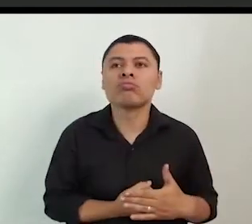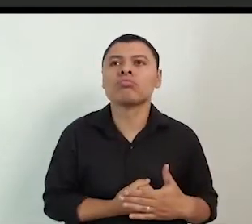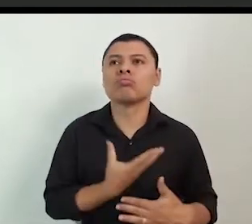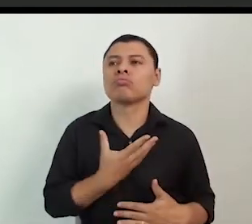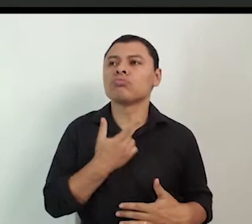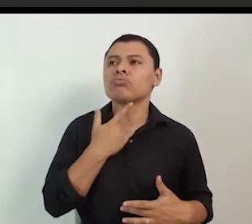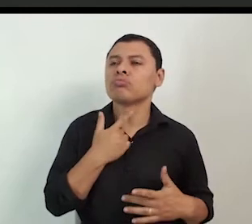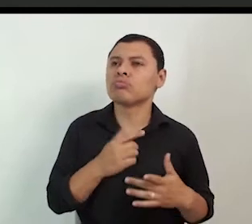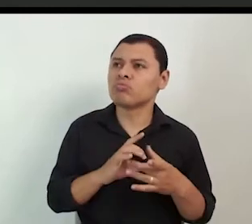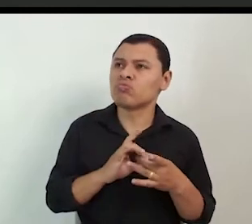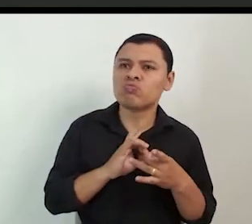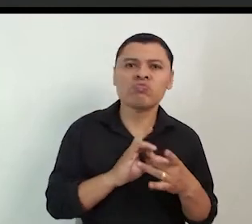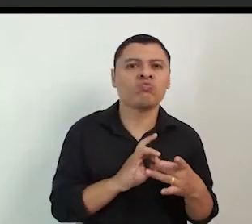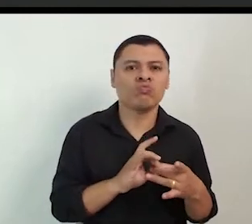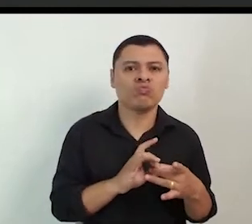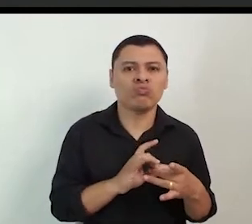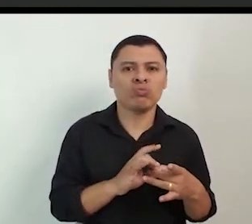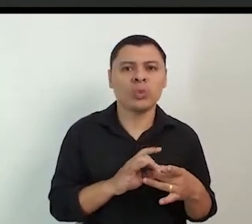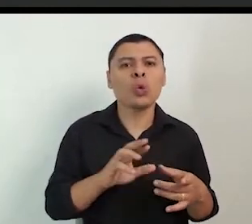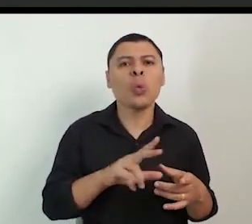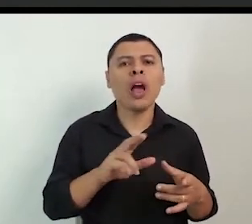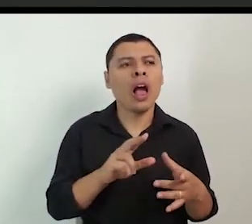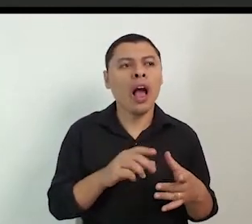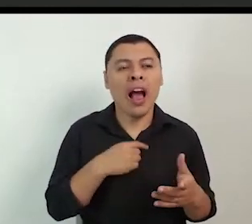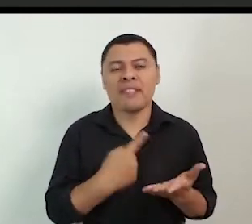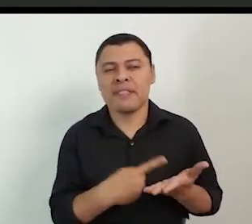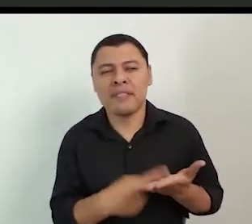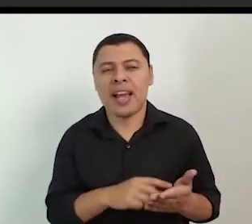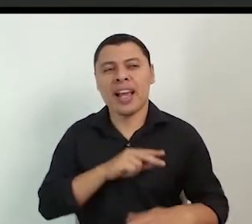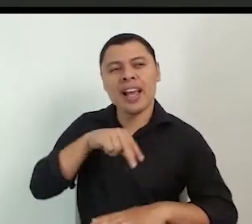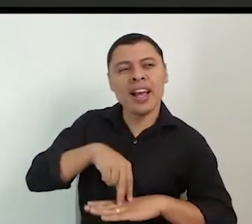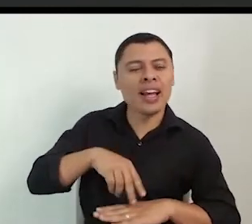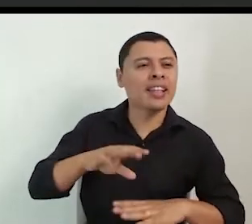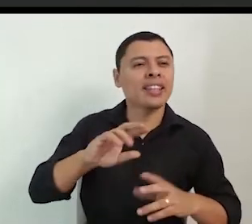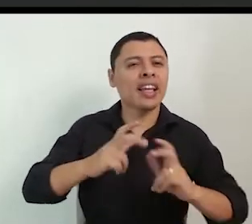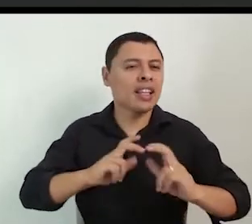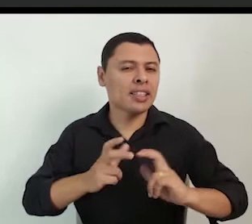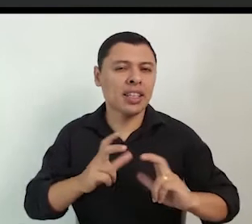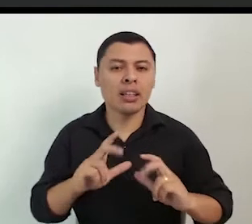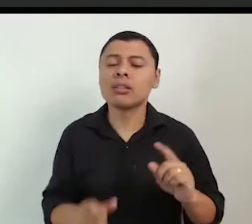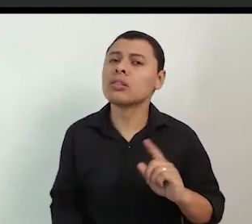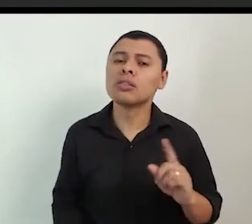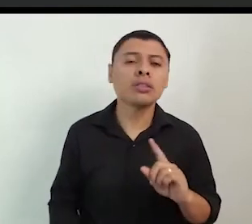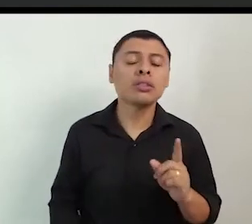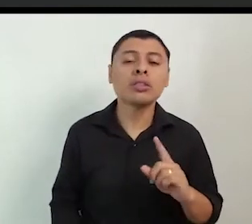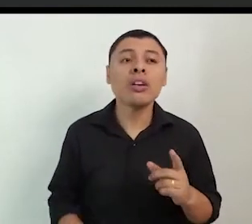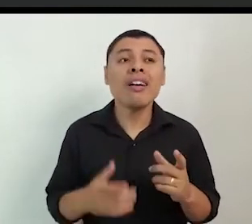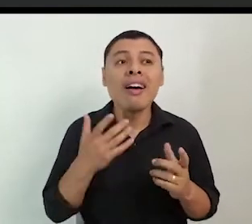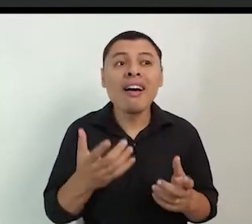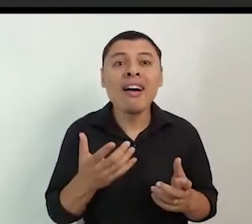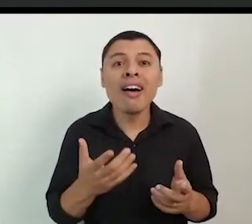forças. Não de unir forças para vir aqui, mas de unir forças para que pudéssemos estar